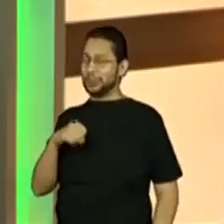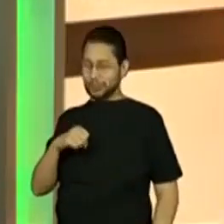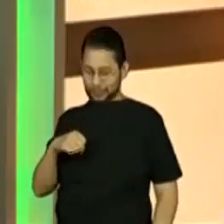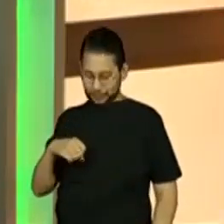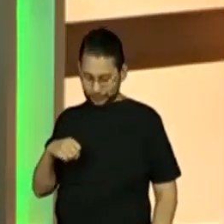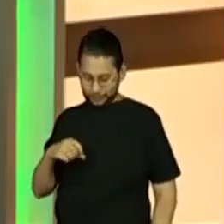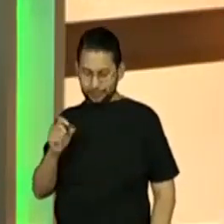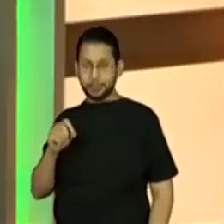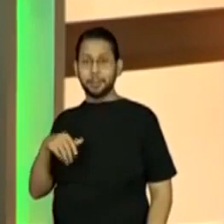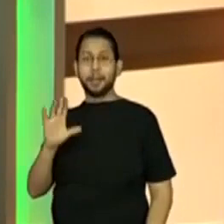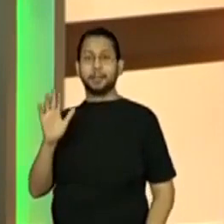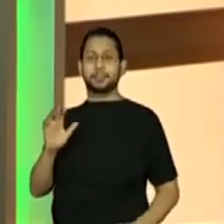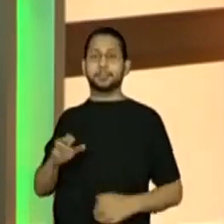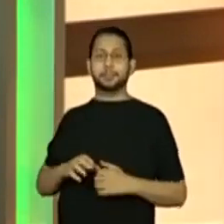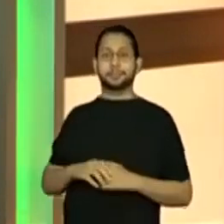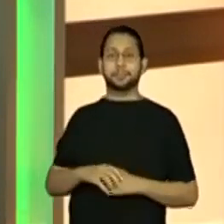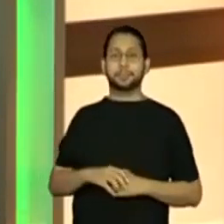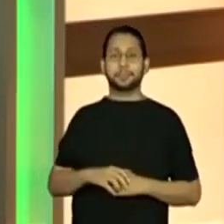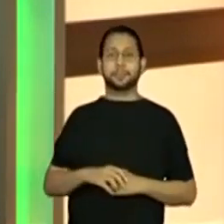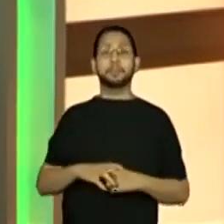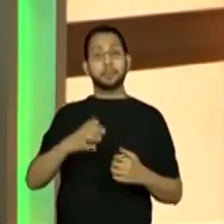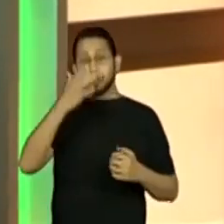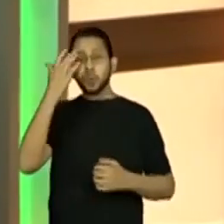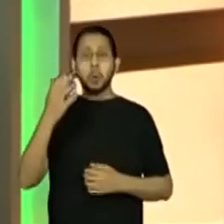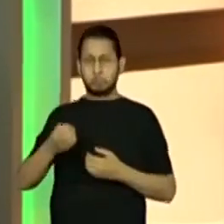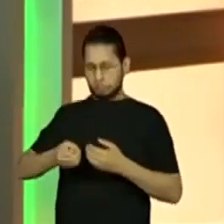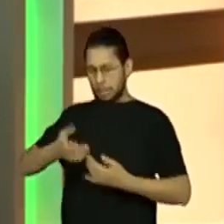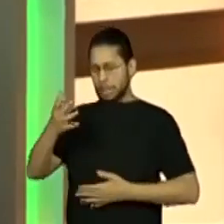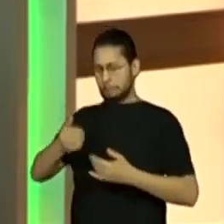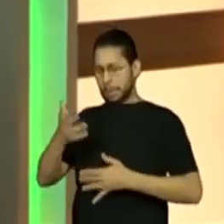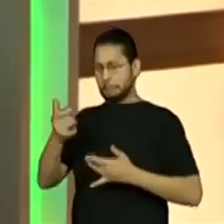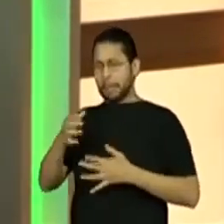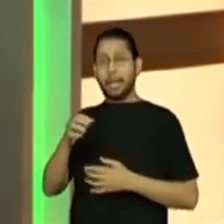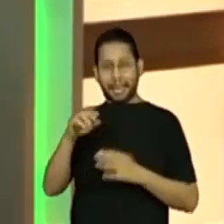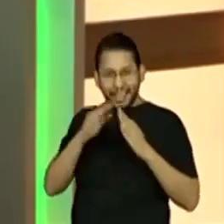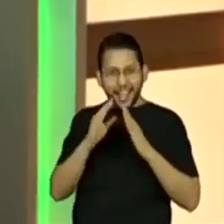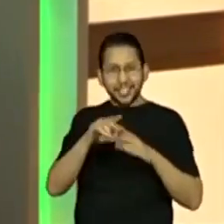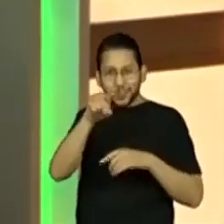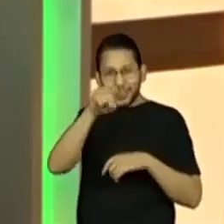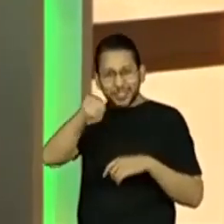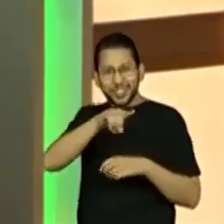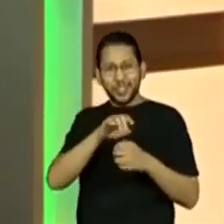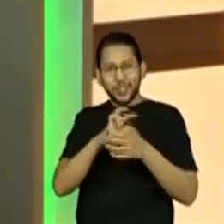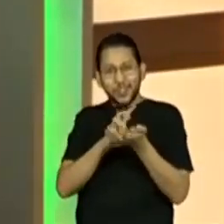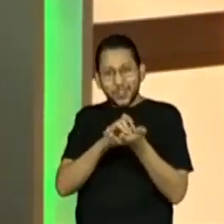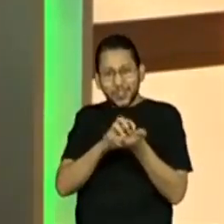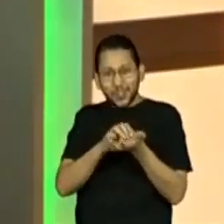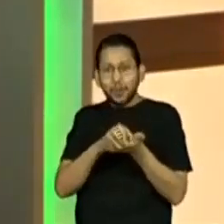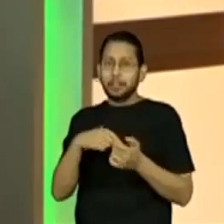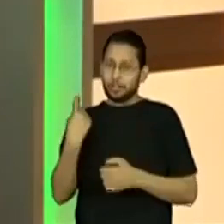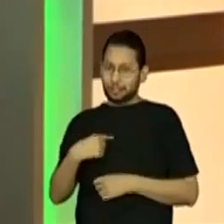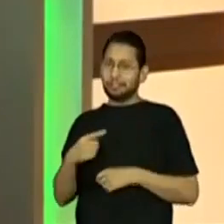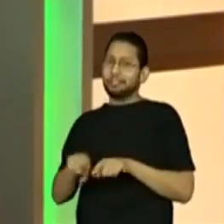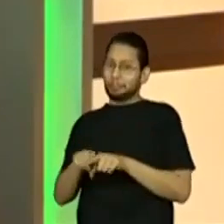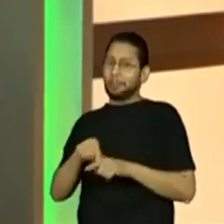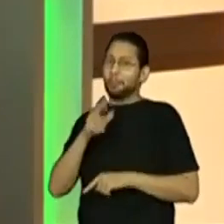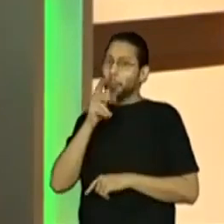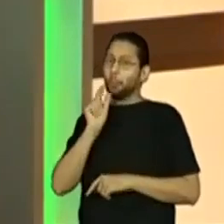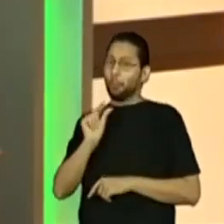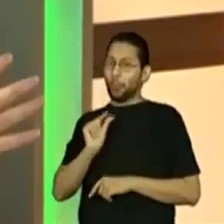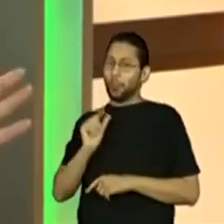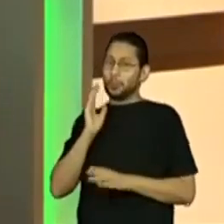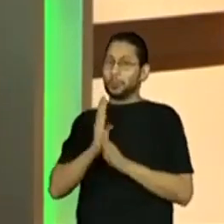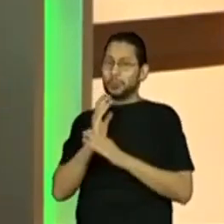O que mais? Eles estão falando aqui, eles estão fazendo a conta. A gente também demorou um tempo para descobrir.